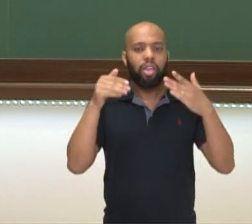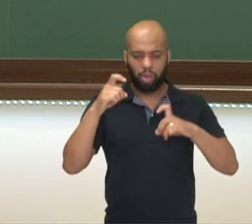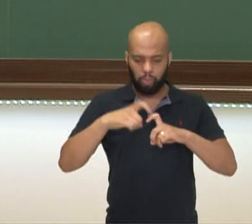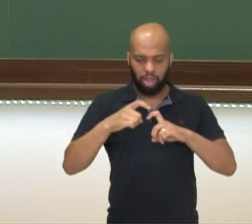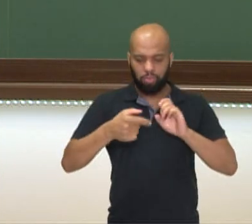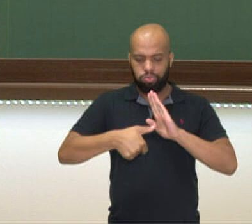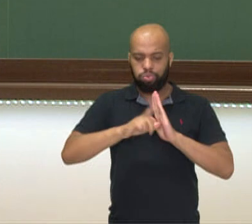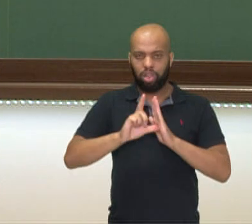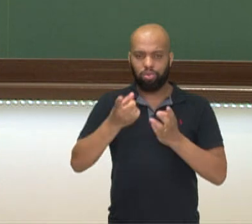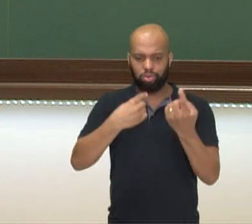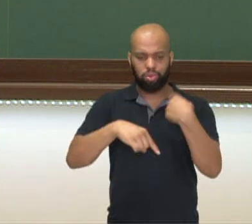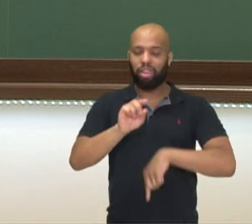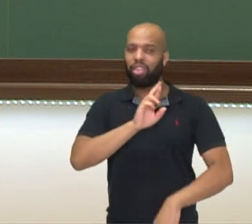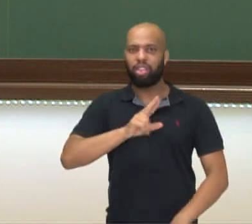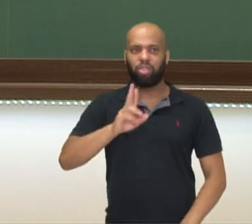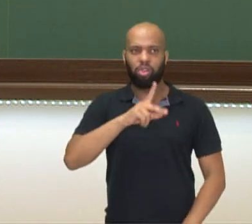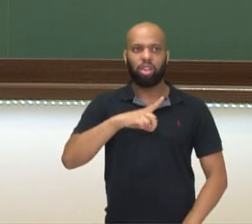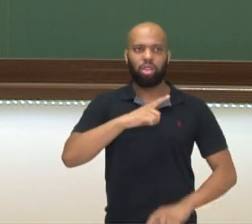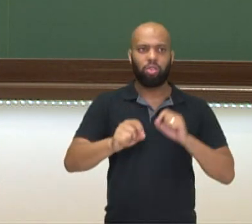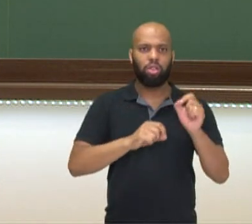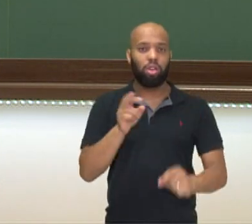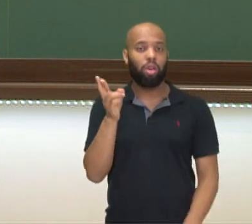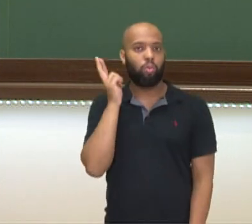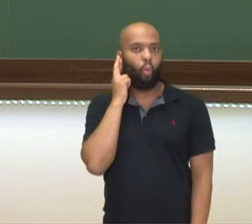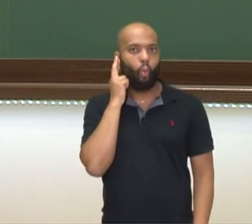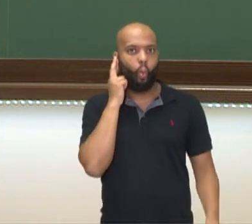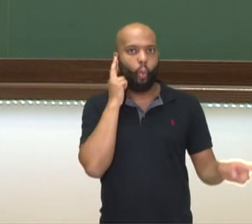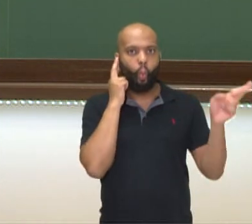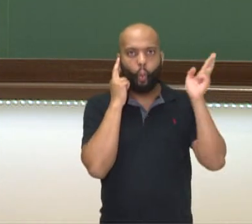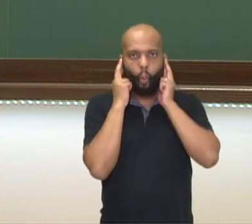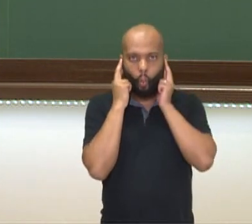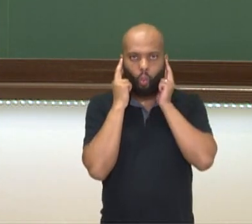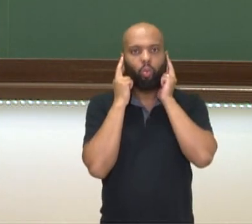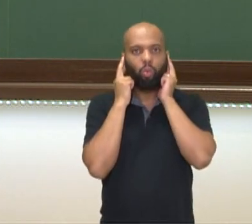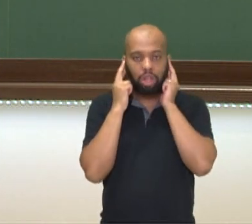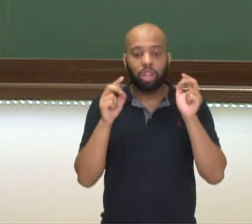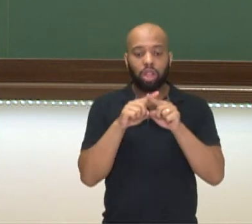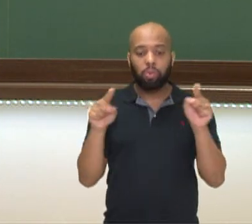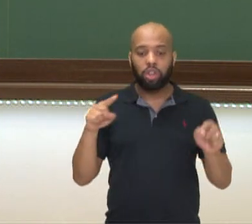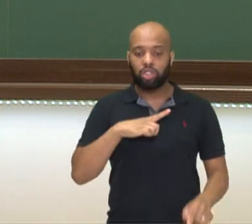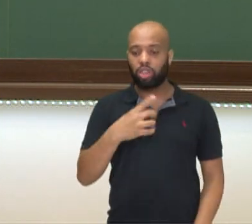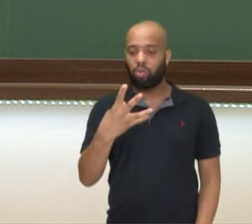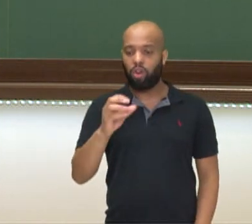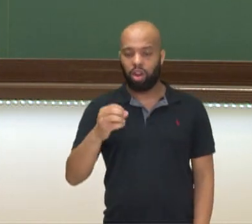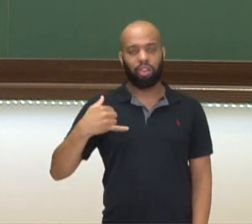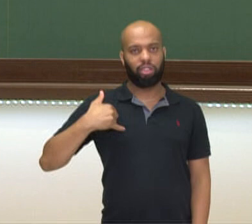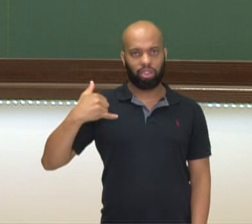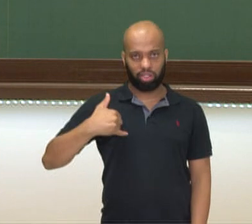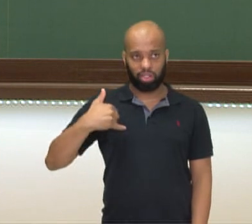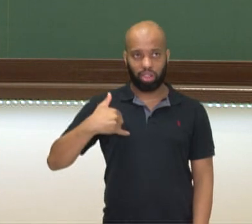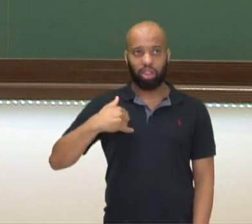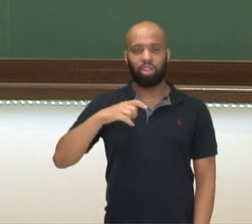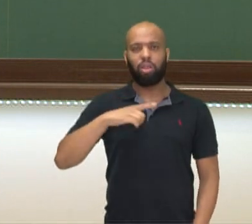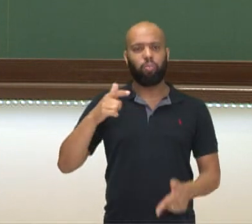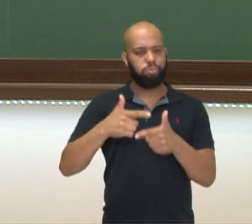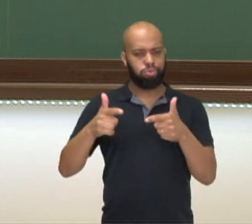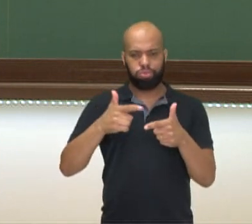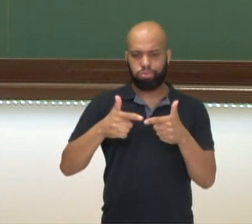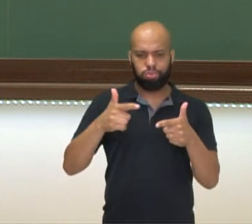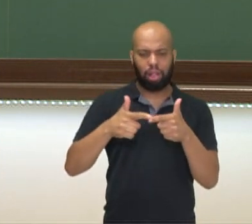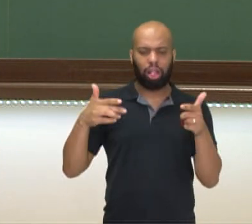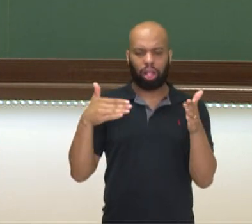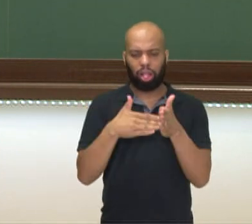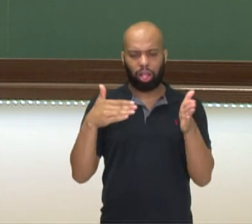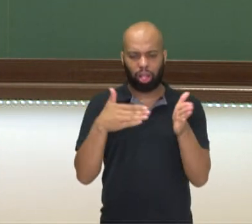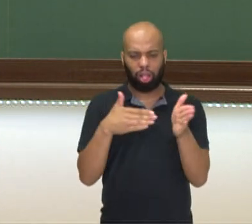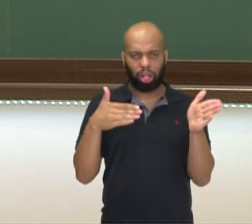avançada naquela época, ele se tornou quase plenamente surdo. Mas é aos 40 anos de idade, com todo esse problema, essa